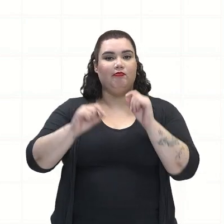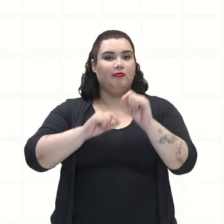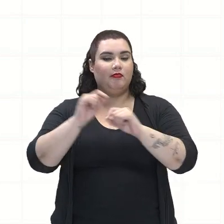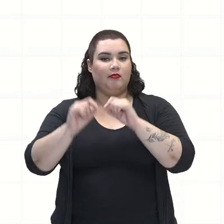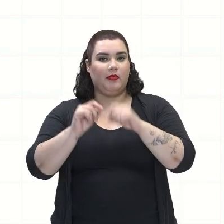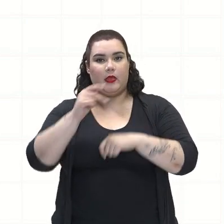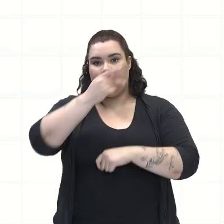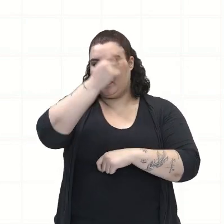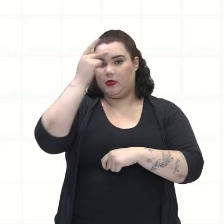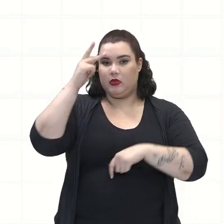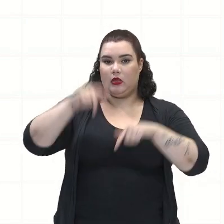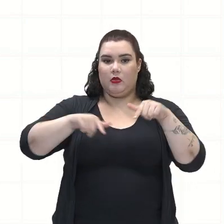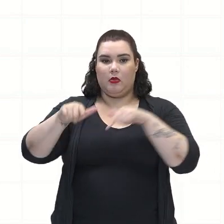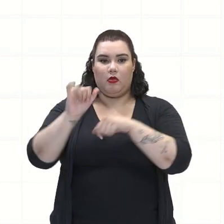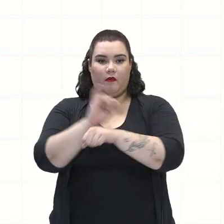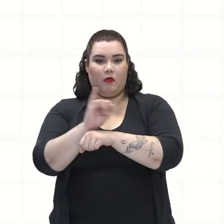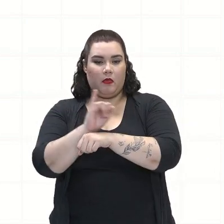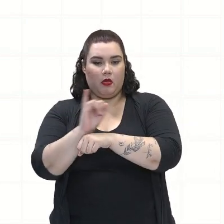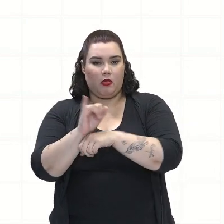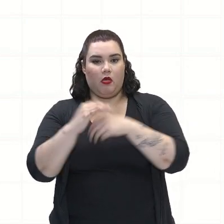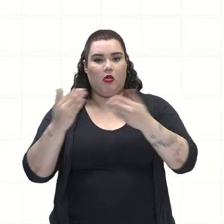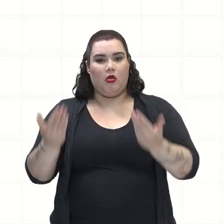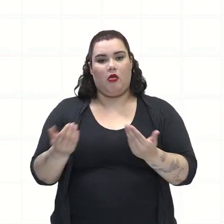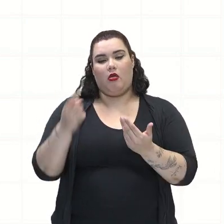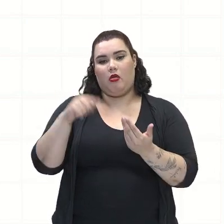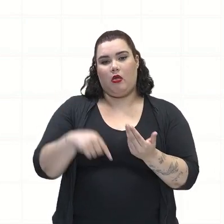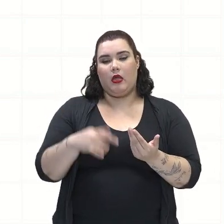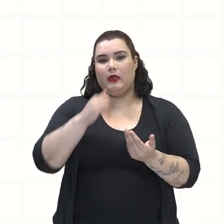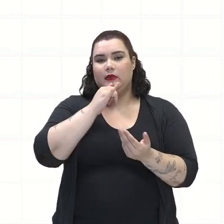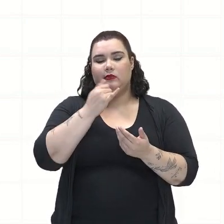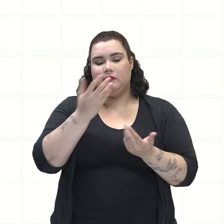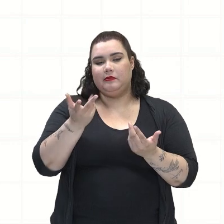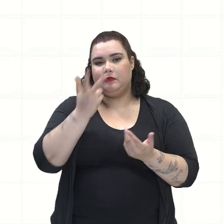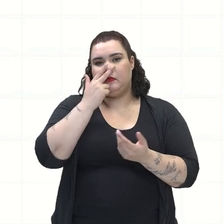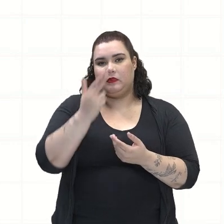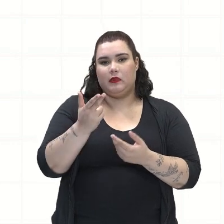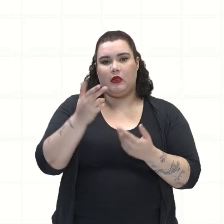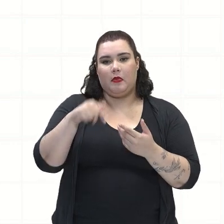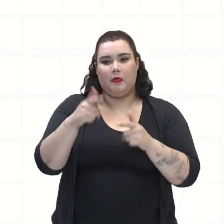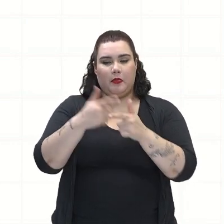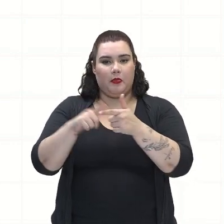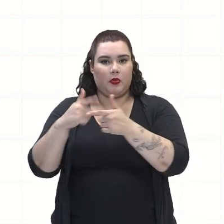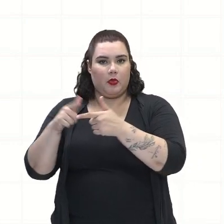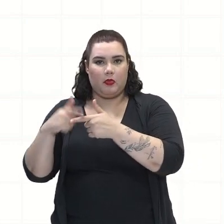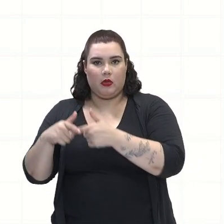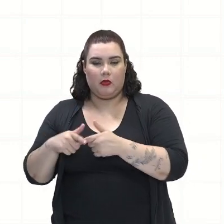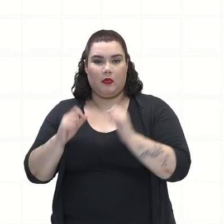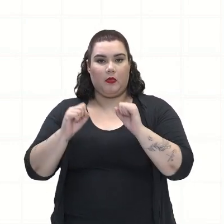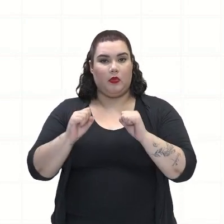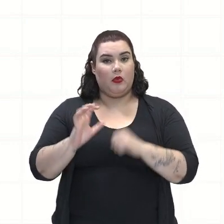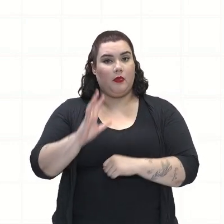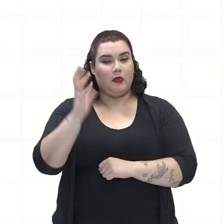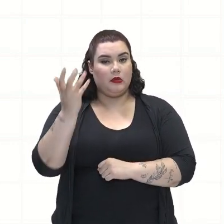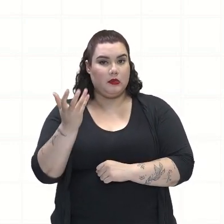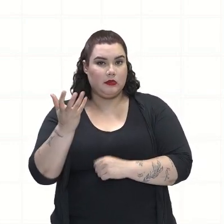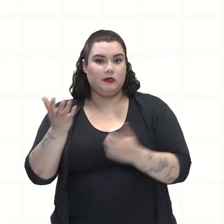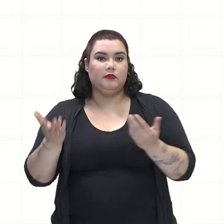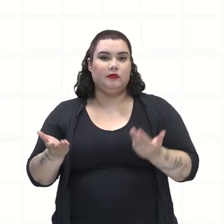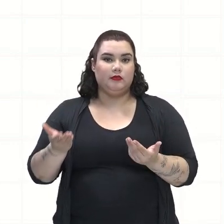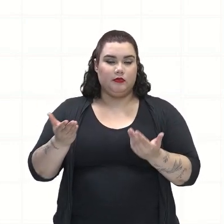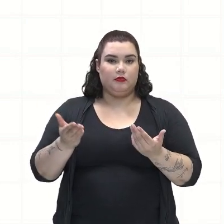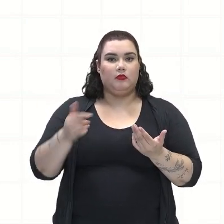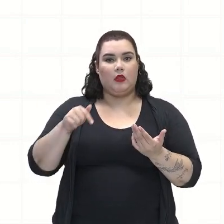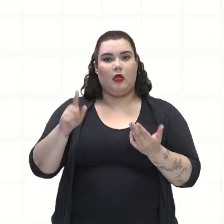Pessoas que trabalham de maneira informal, geralmente, como se fosse uma dica, né, dos problemas que essa cidade pode estar enfrentando. Hein? E isso pode